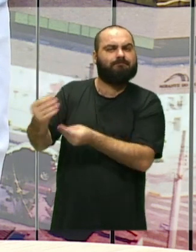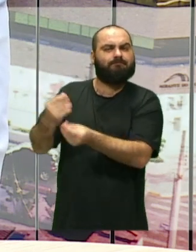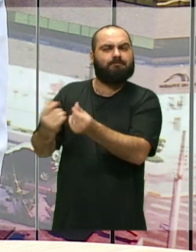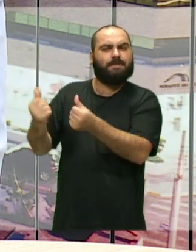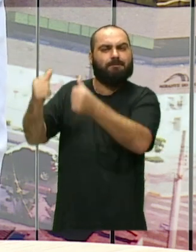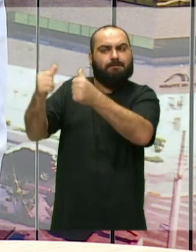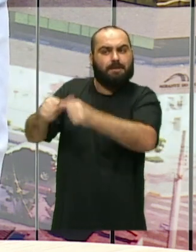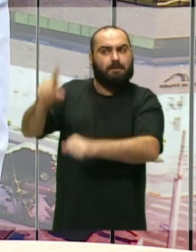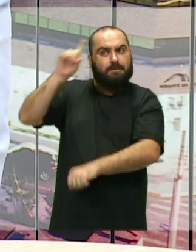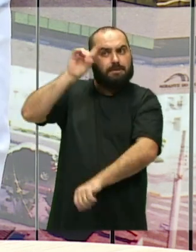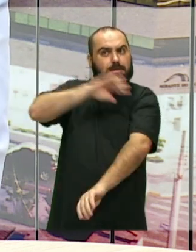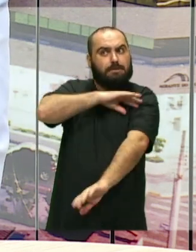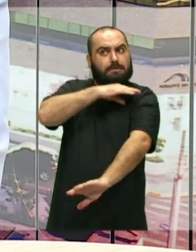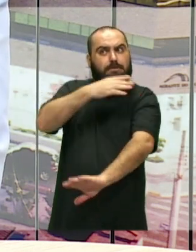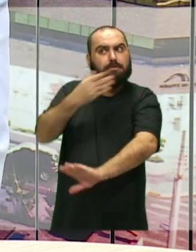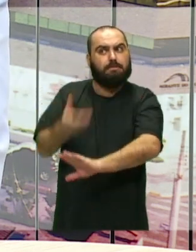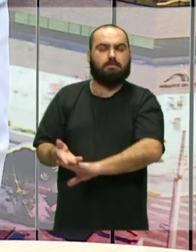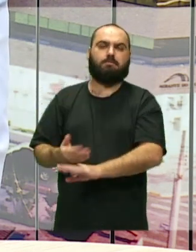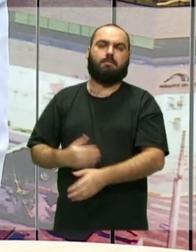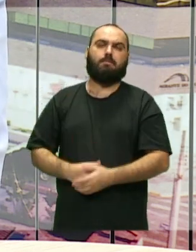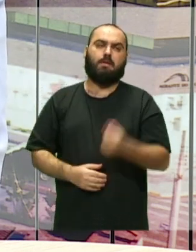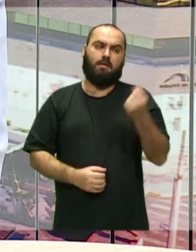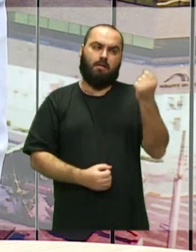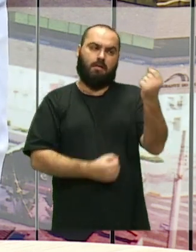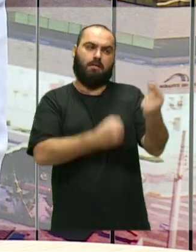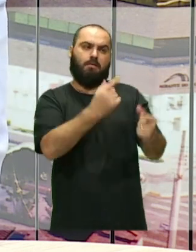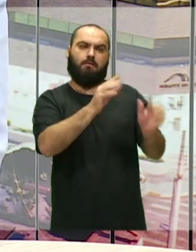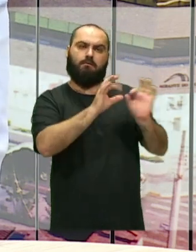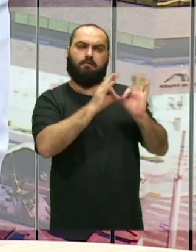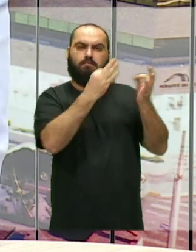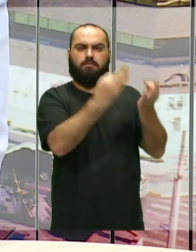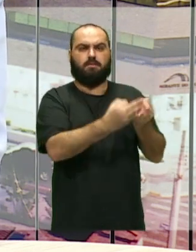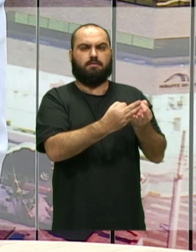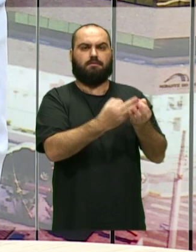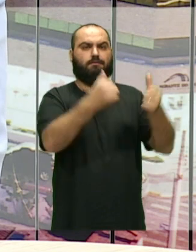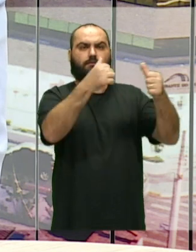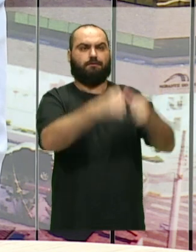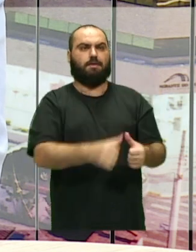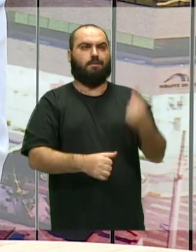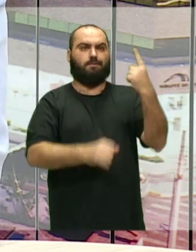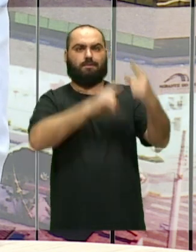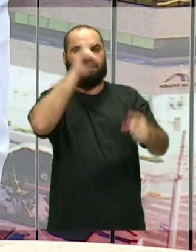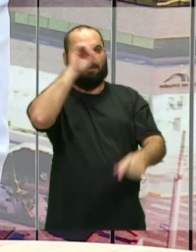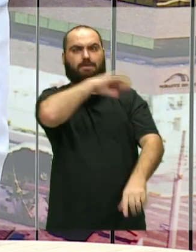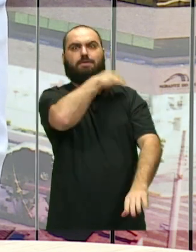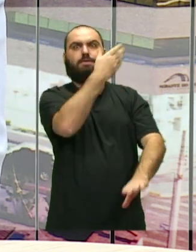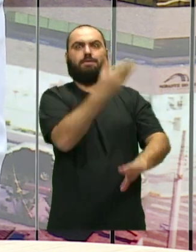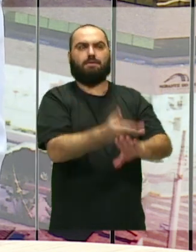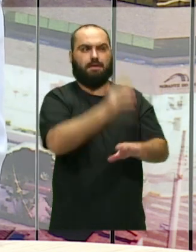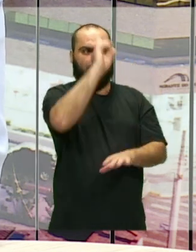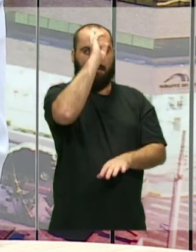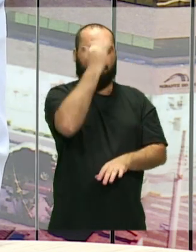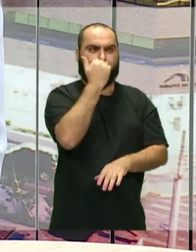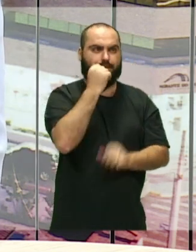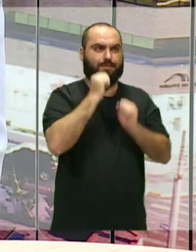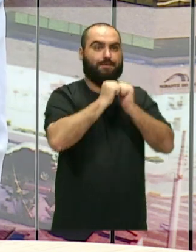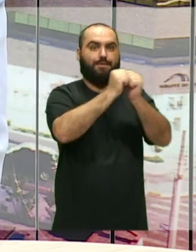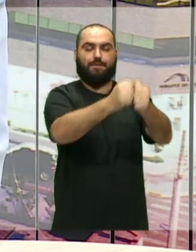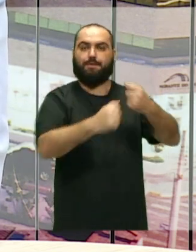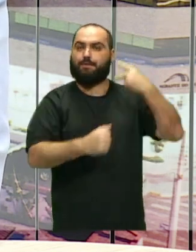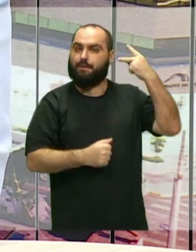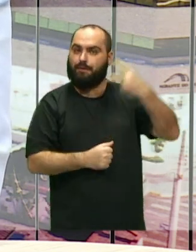está o dia inteiro e também Muitos pais obviamente não liberariam os filhos para ficar um dia inteiro com Vereador almoçar e fazer uma